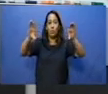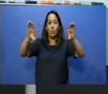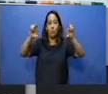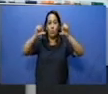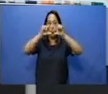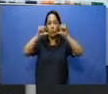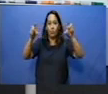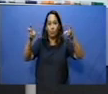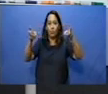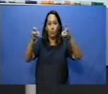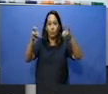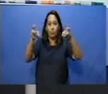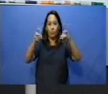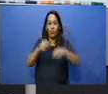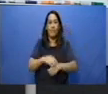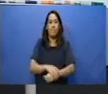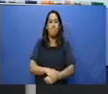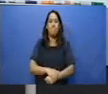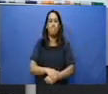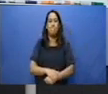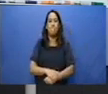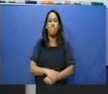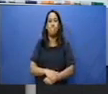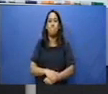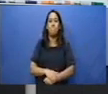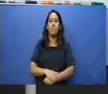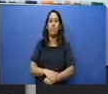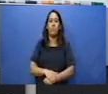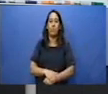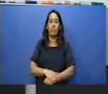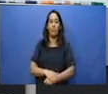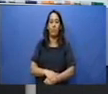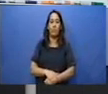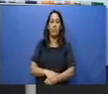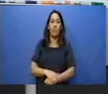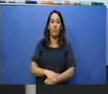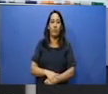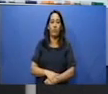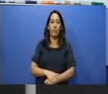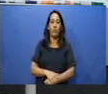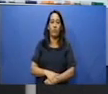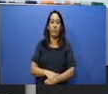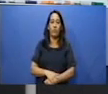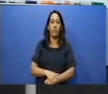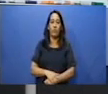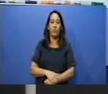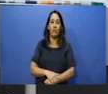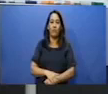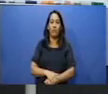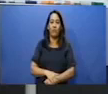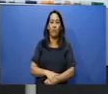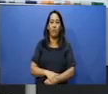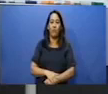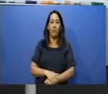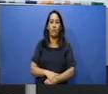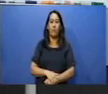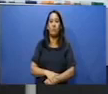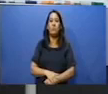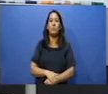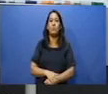título que nós poderíamos dar para a nossa notícia? Então, assim, para todo mundo querer ler nossa notícia, vamos lá.